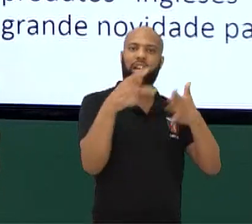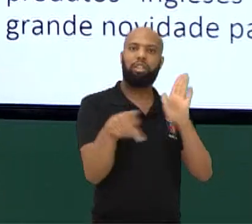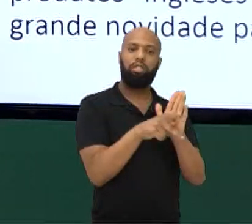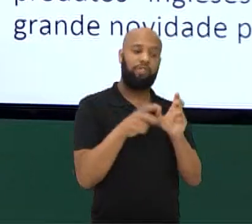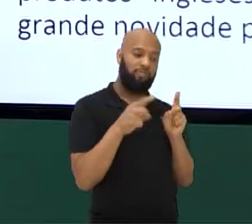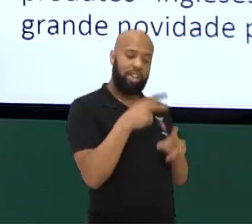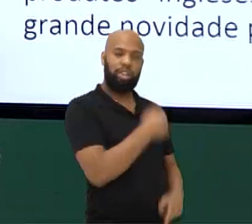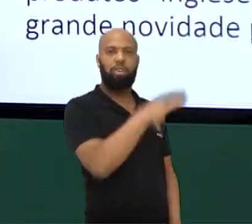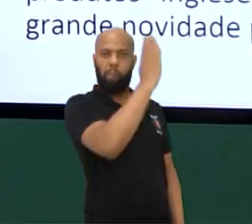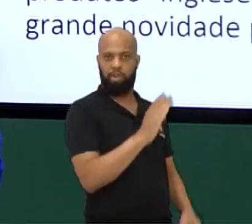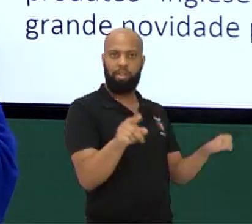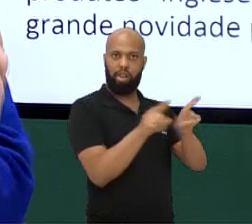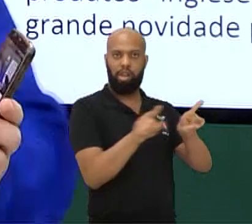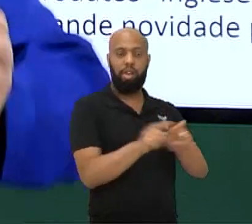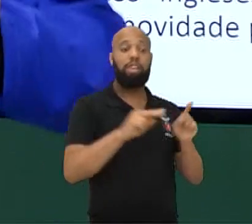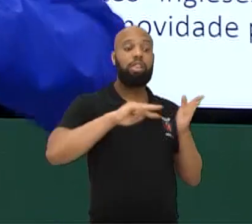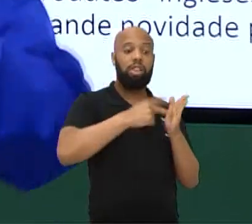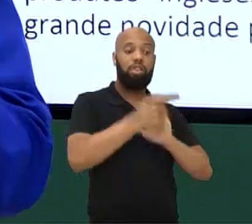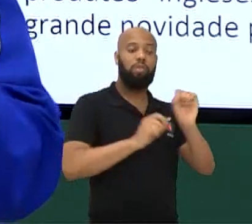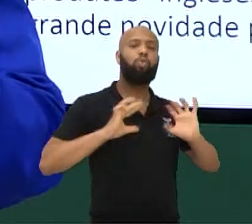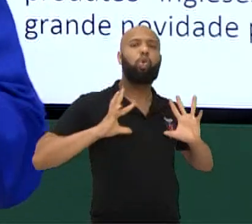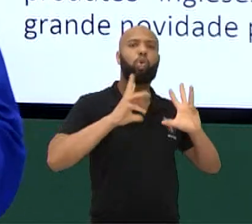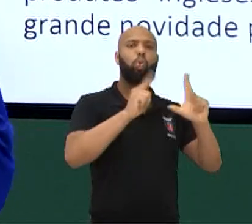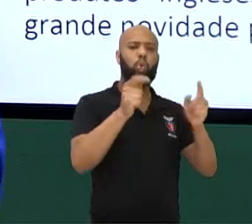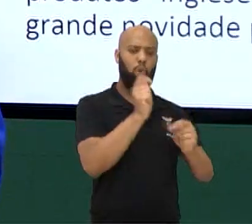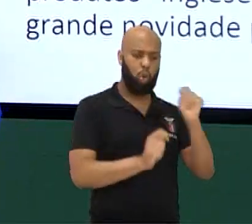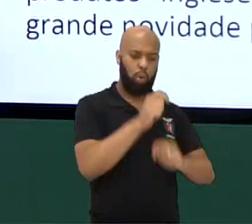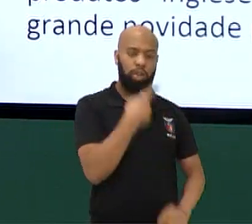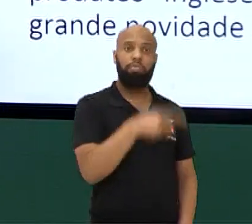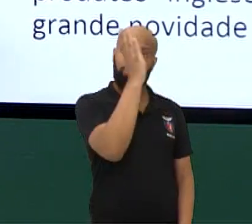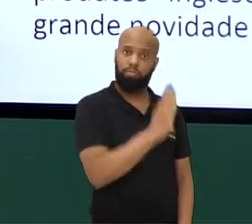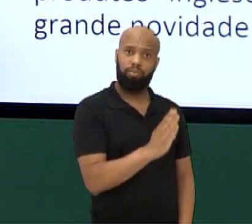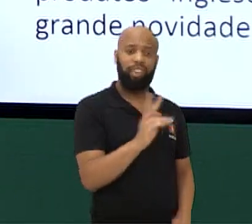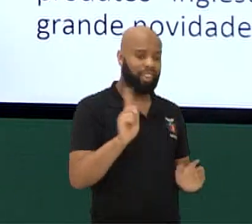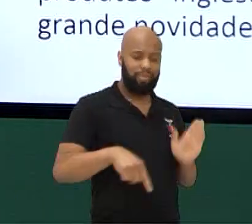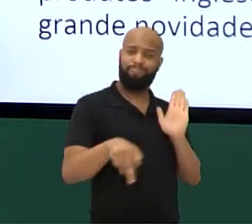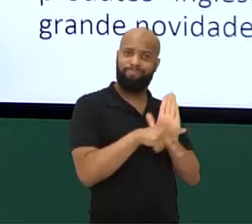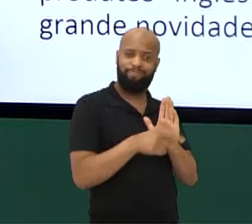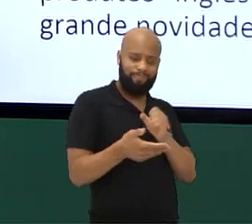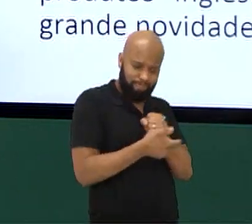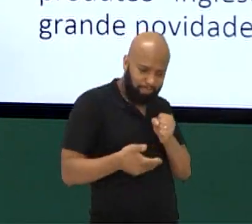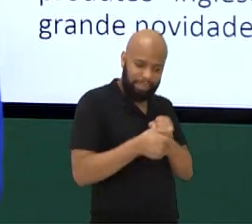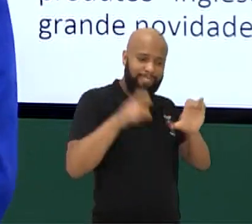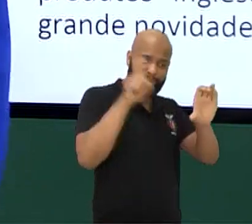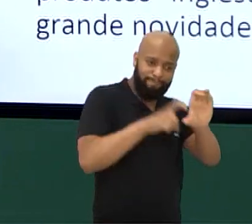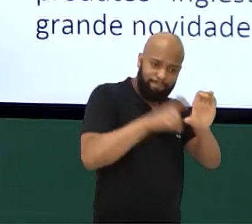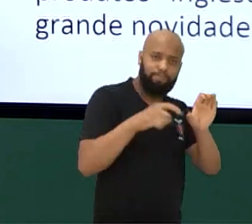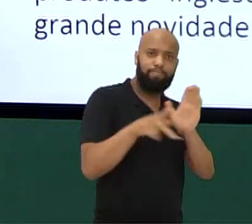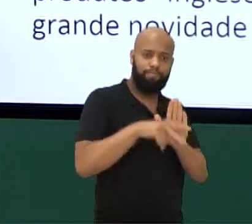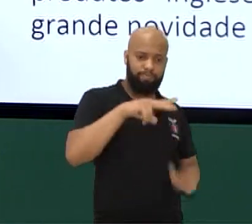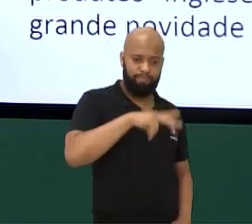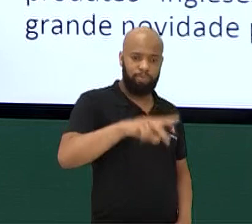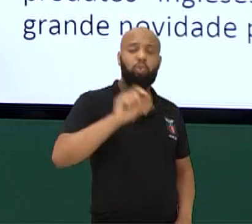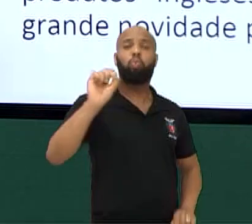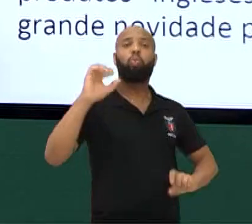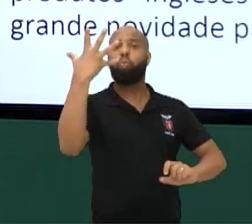vender para o Brasil. Isso quer dizer o seguinte, toda a economia brasileira é em Portugal. O que aconteceu em Portugal? Foi invadida. Era território francês agora, tinha